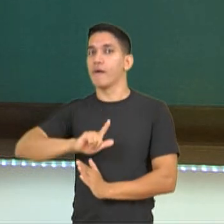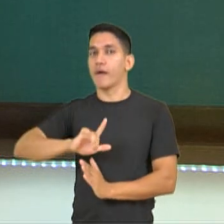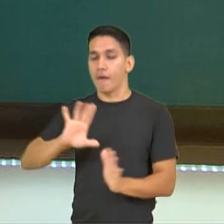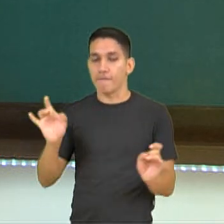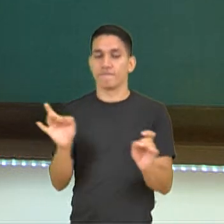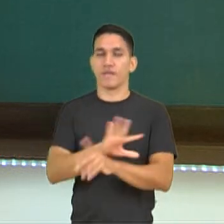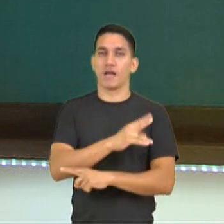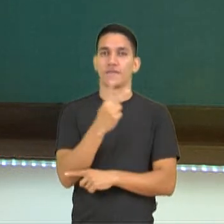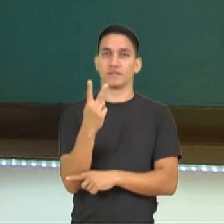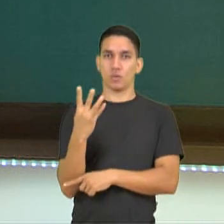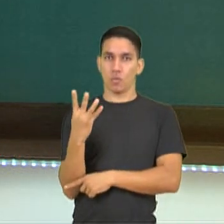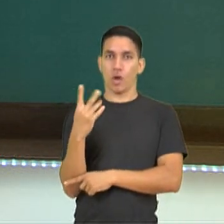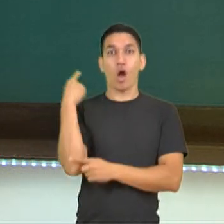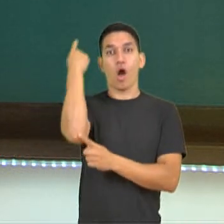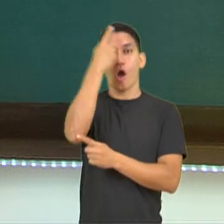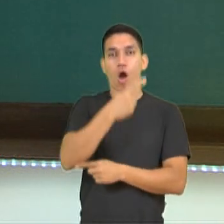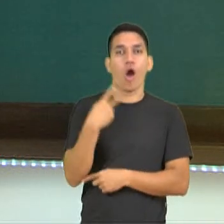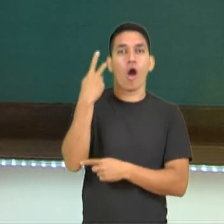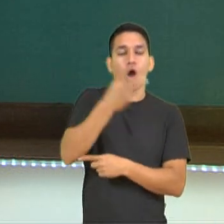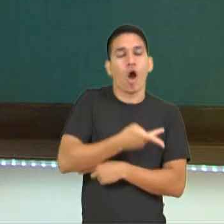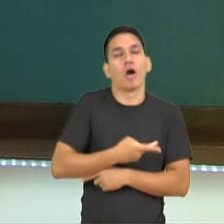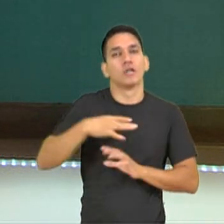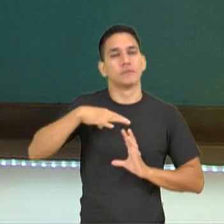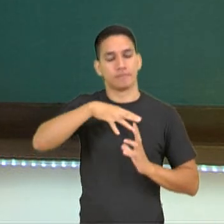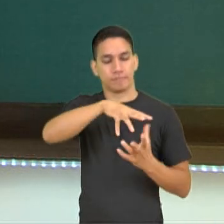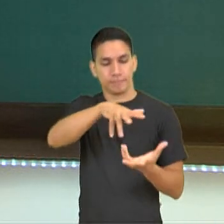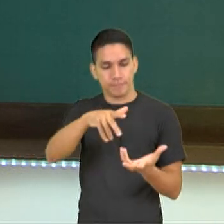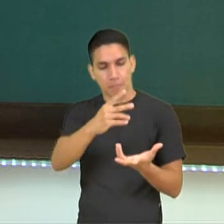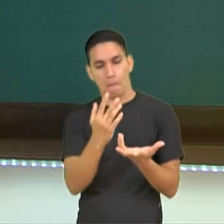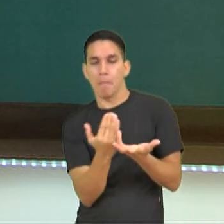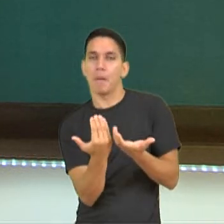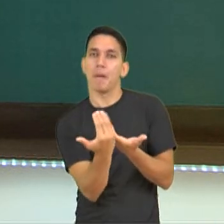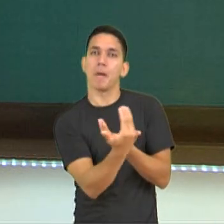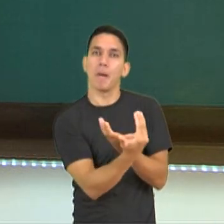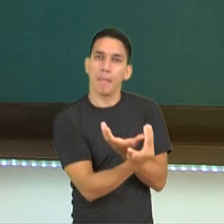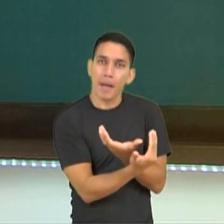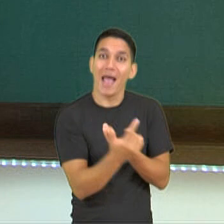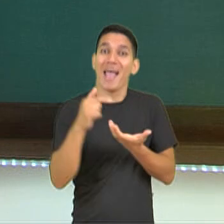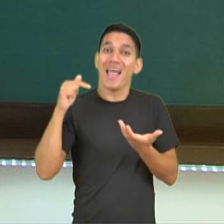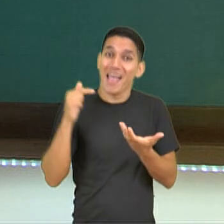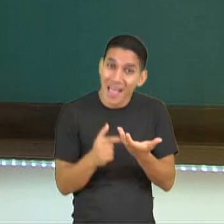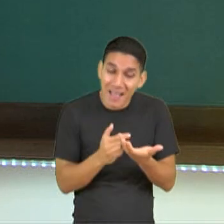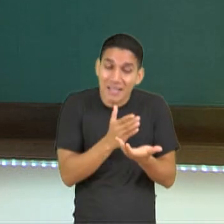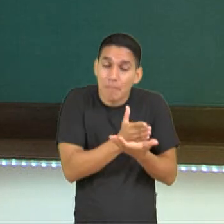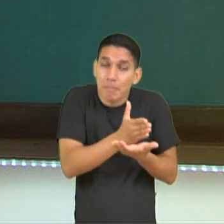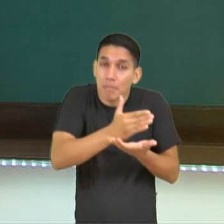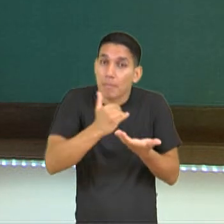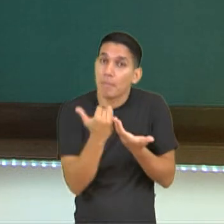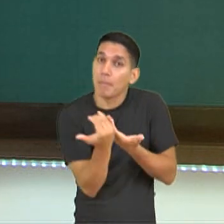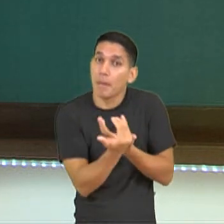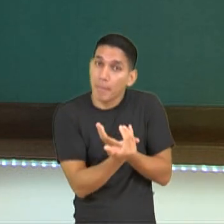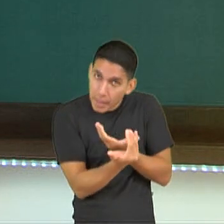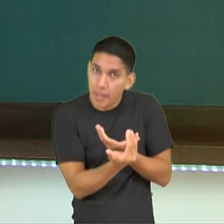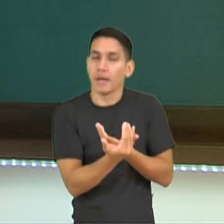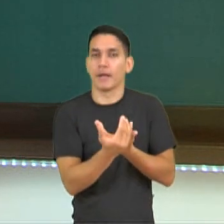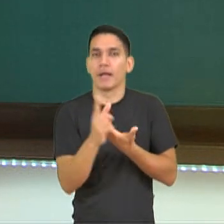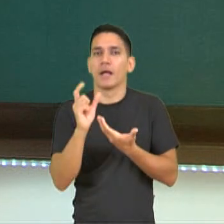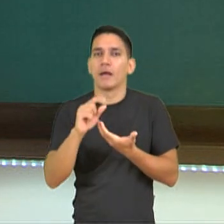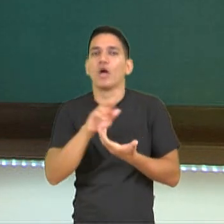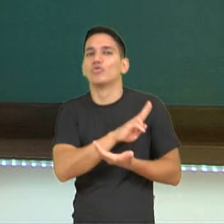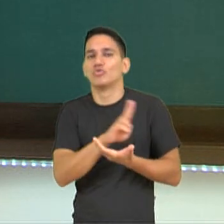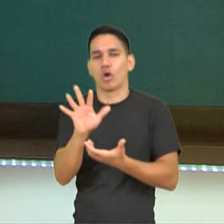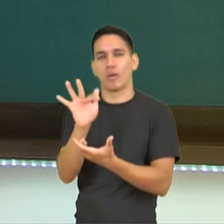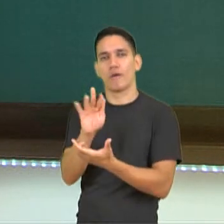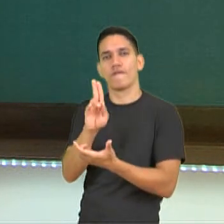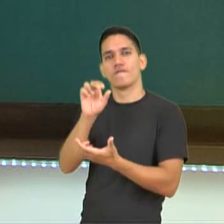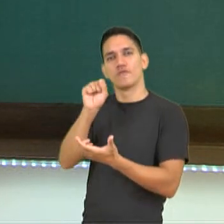completar as 24 horas distribuídas em todo o planeta. Essa distribuição das horas ficou conhecida ou é conhecida como fuso